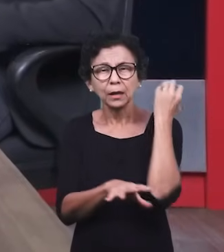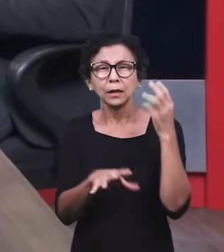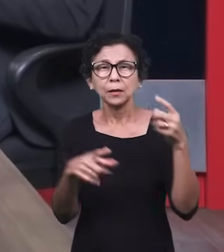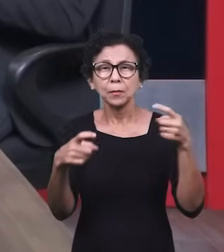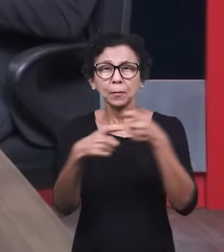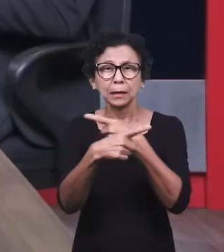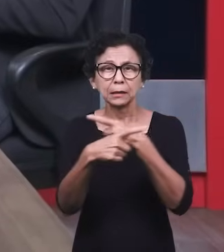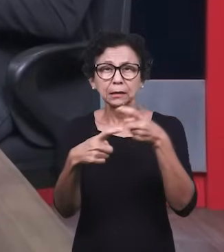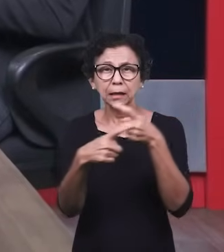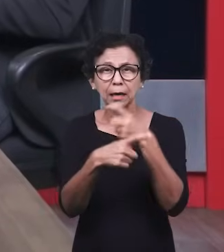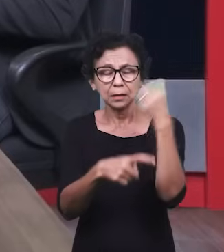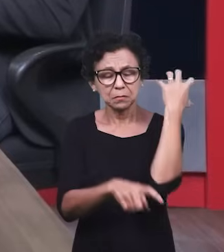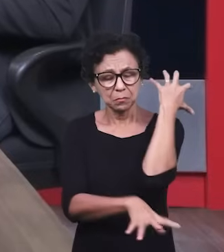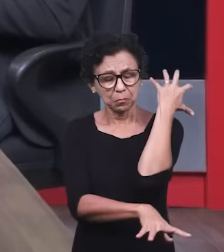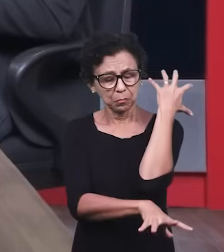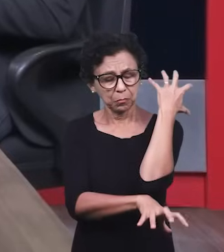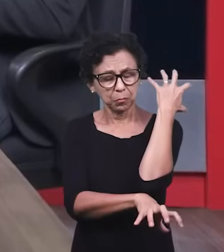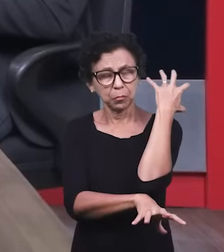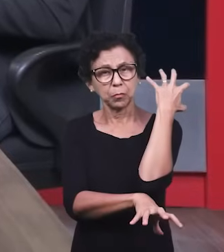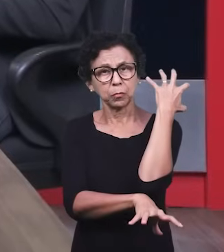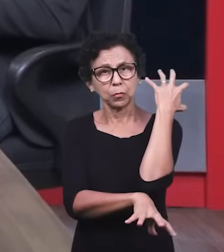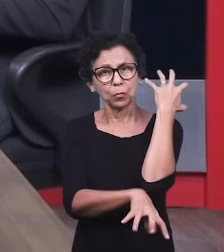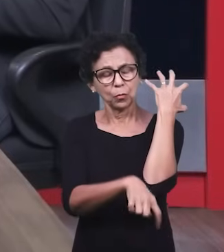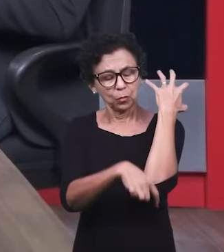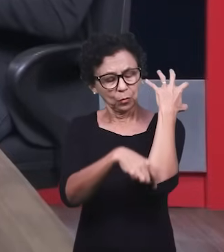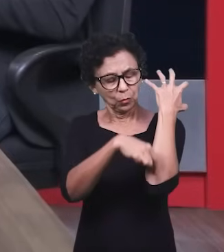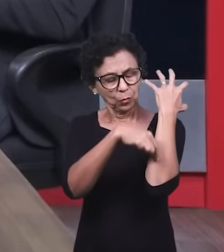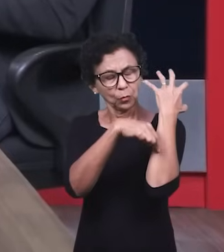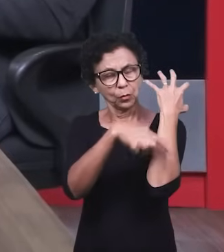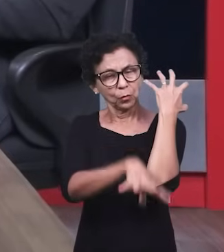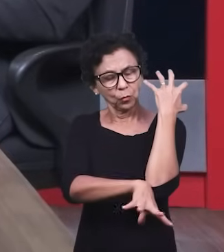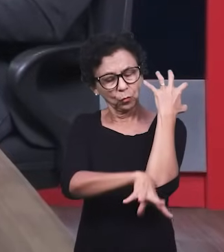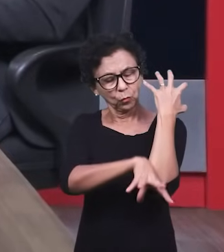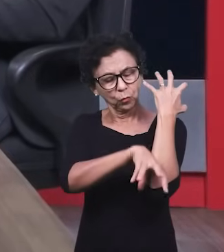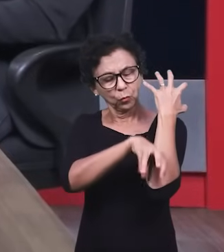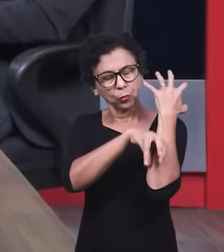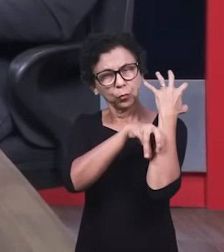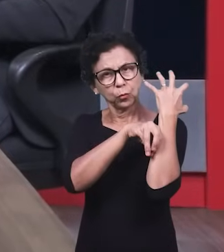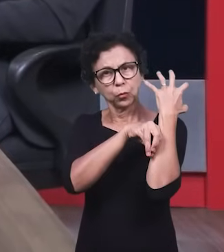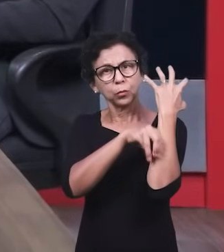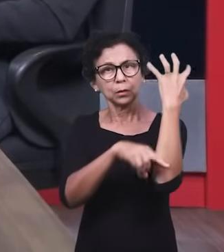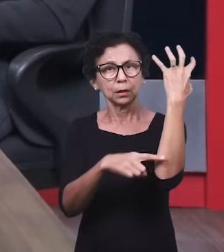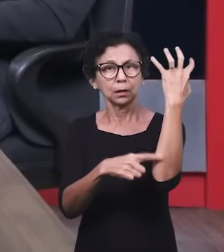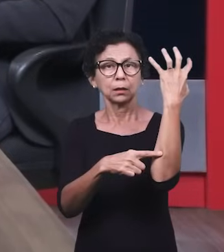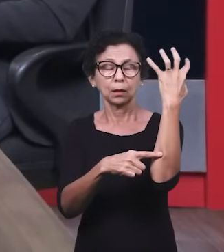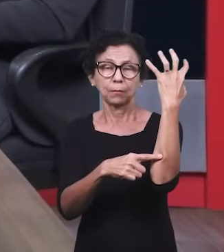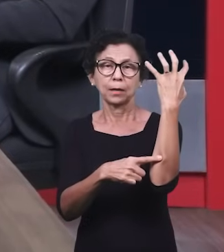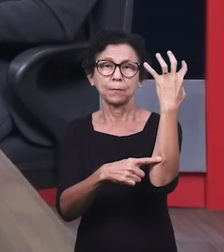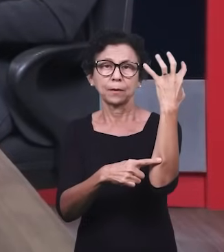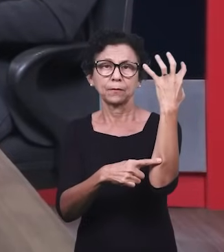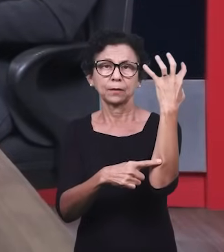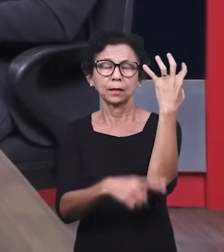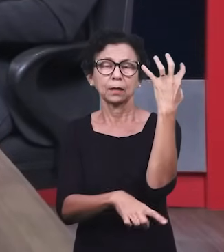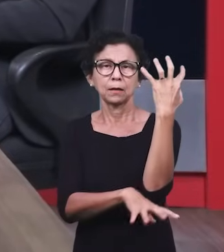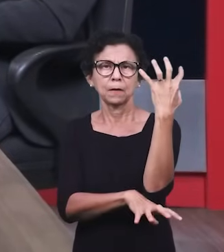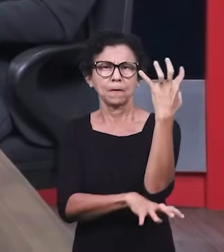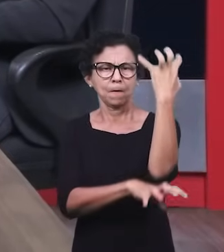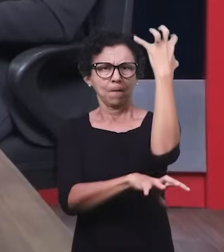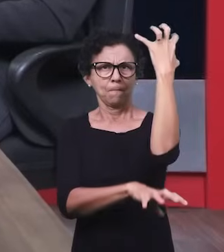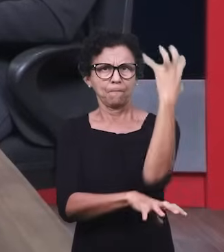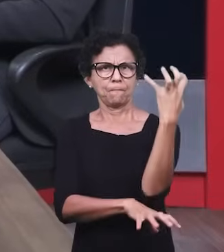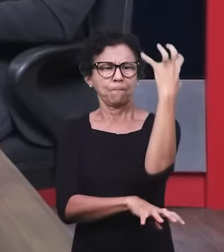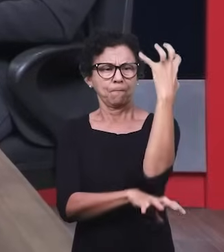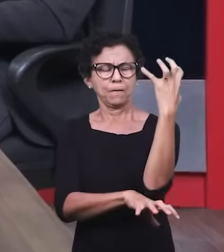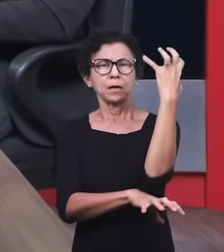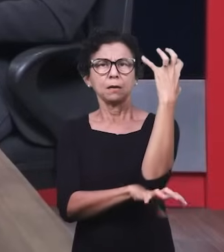E aqui o caule né que que serve também bé de sustentação né É É um